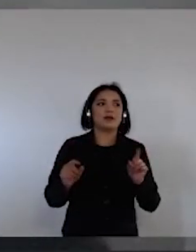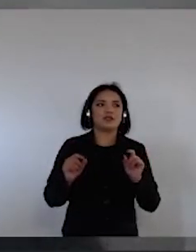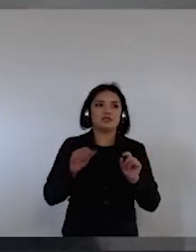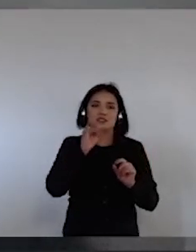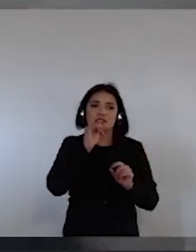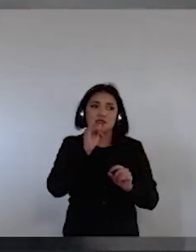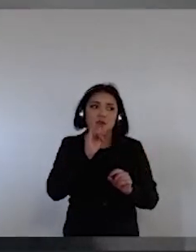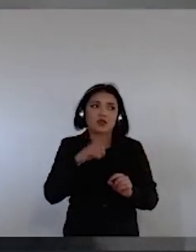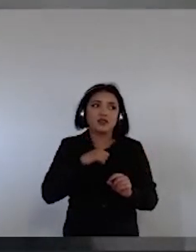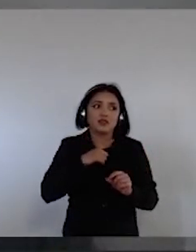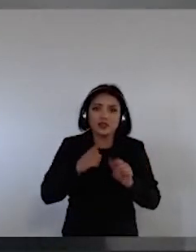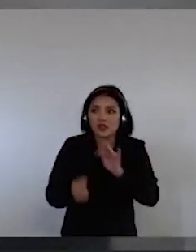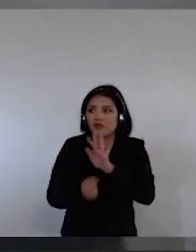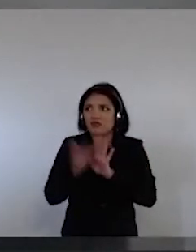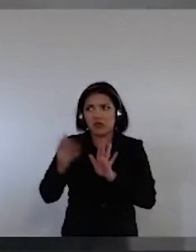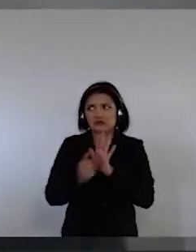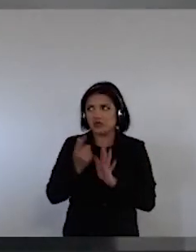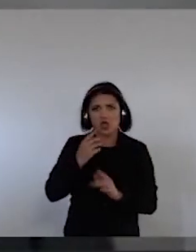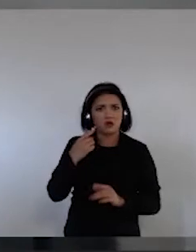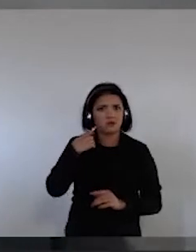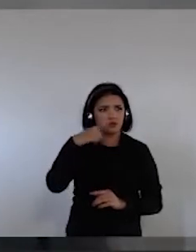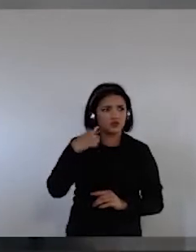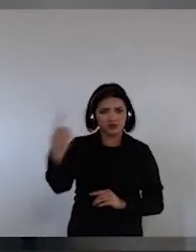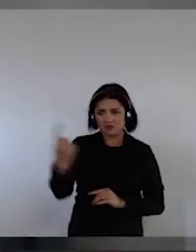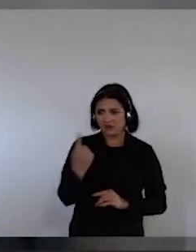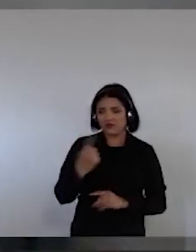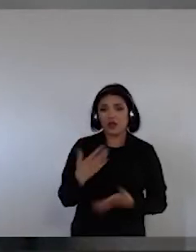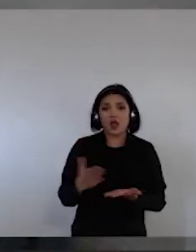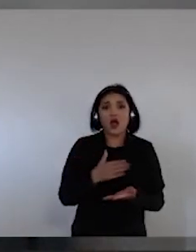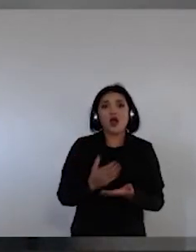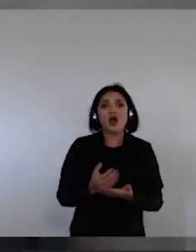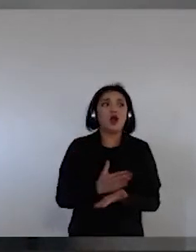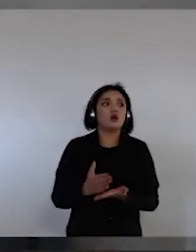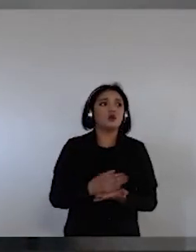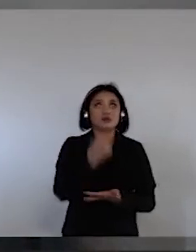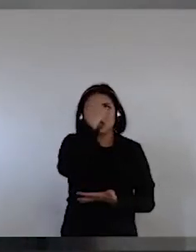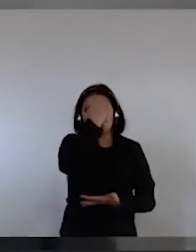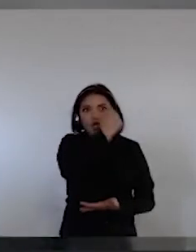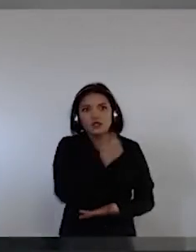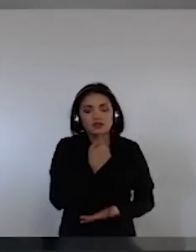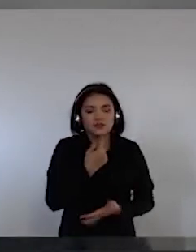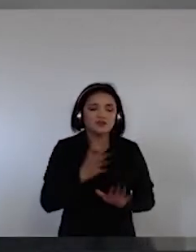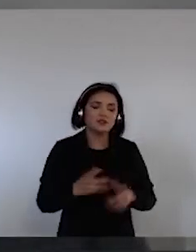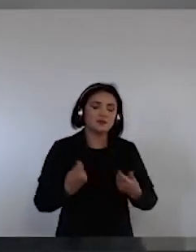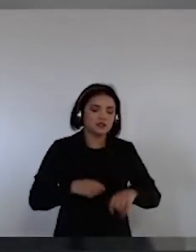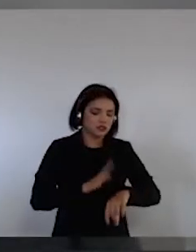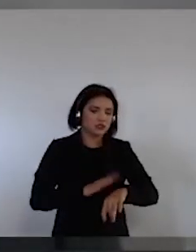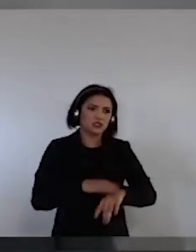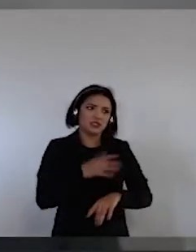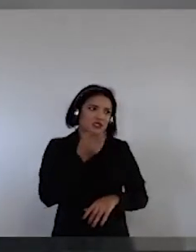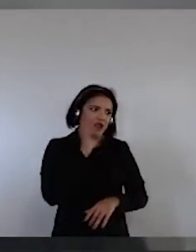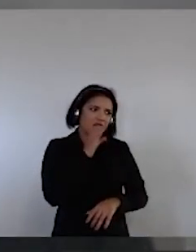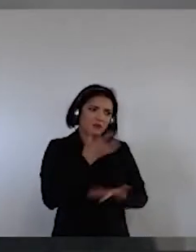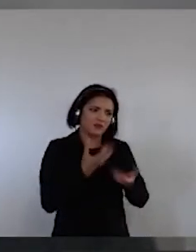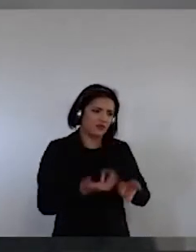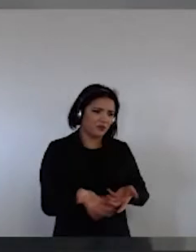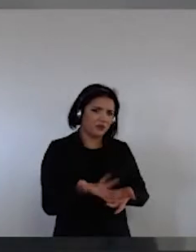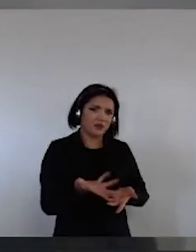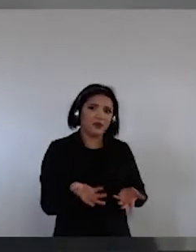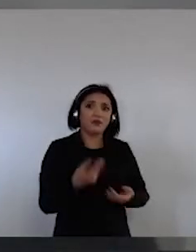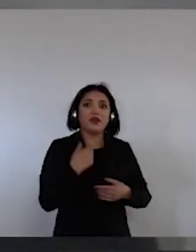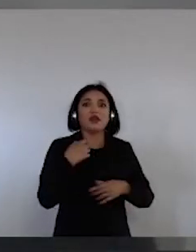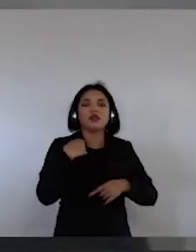Progressivamente, foi ficando mais difícil falar com os ministros. Antigamente, você, dessa época, o Celso também, eu sou também um pouco mais